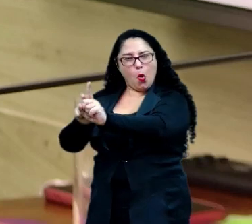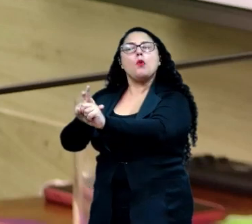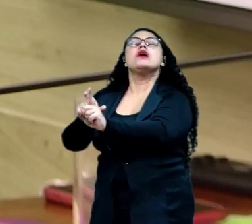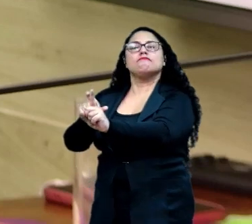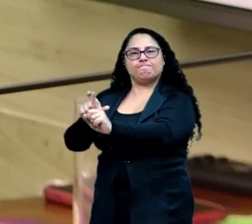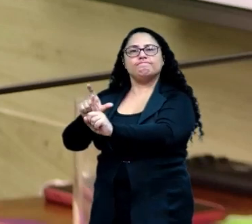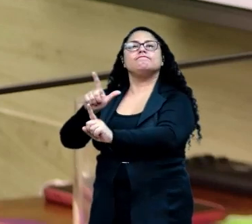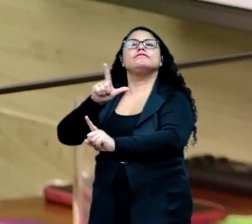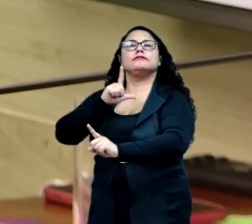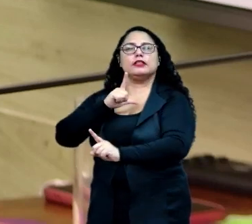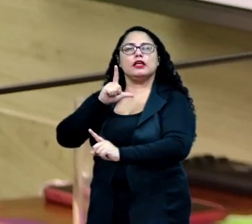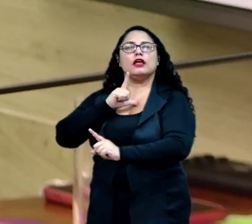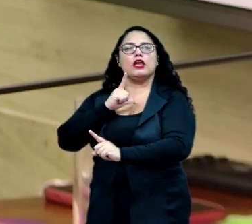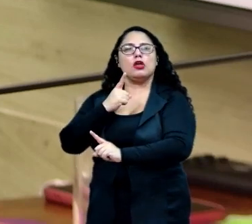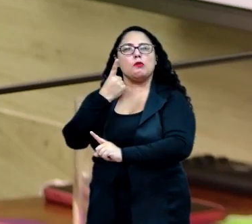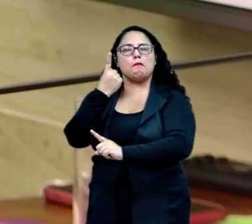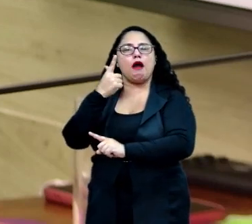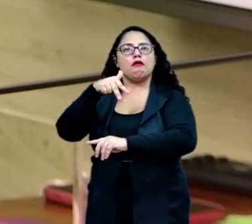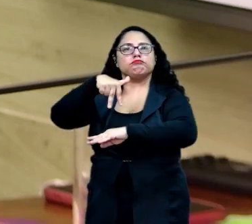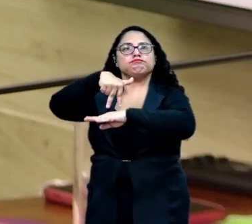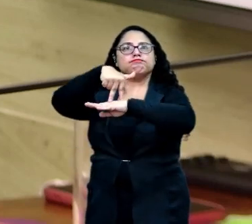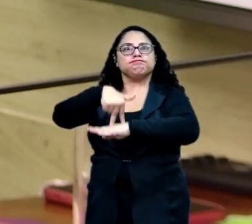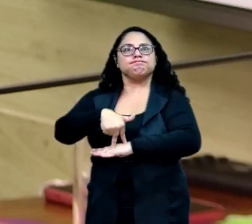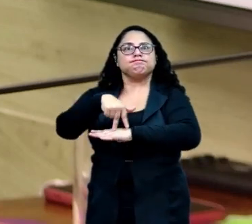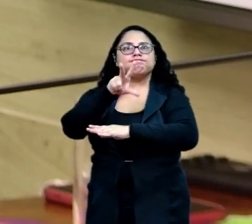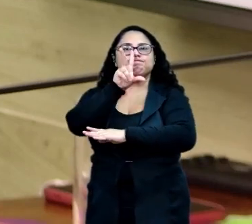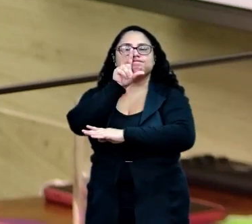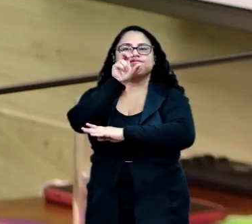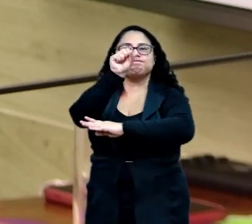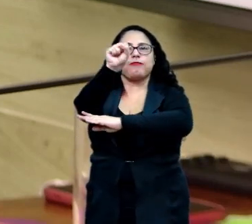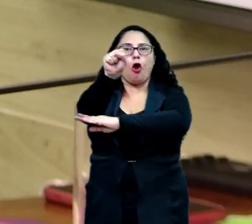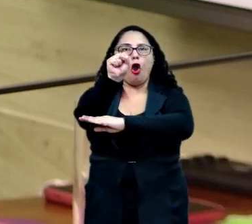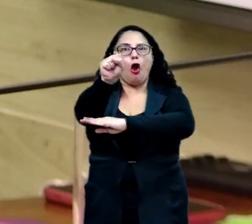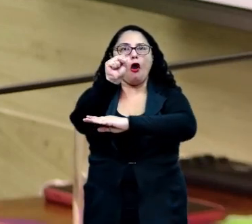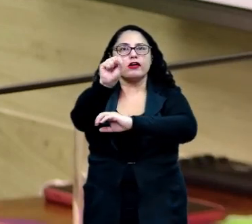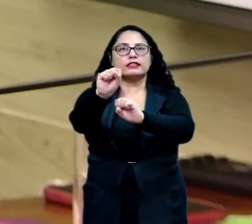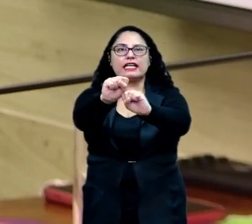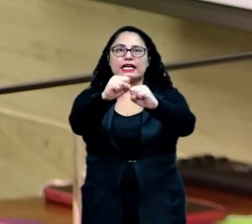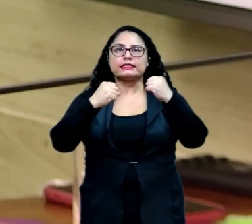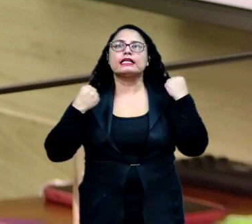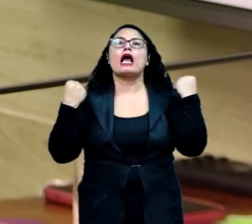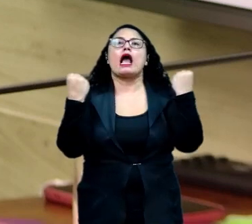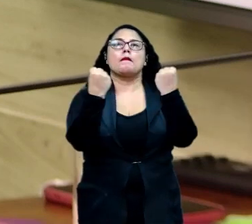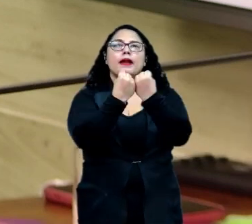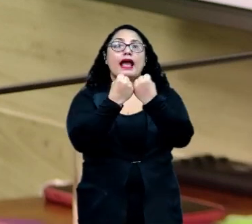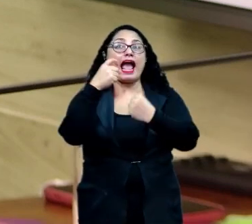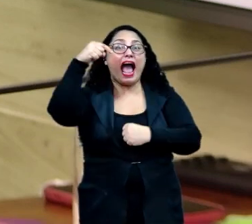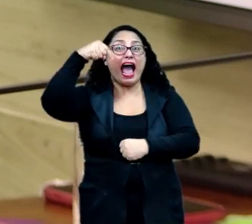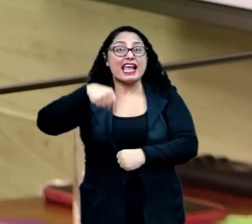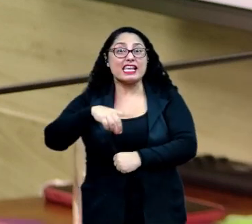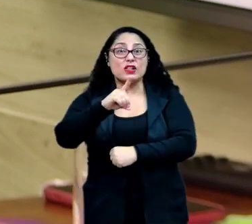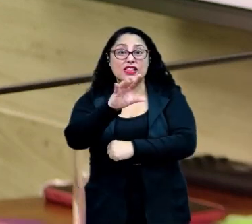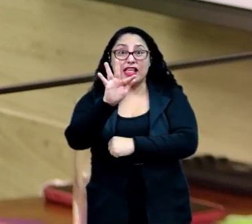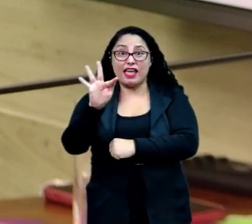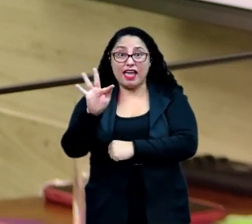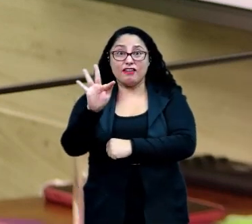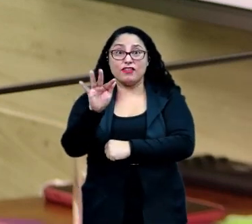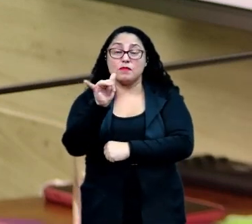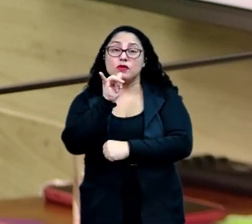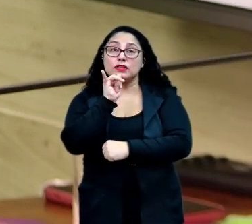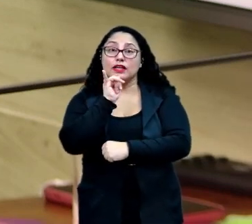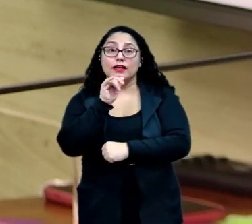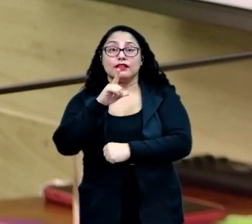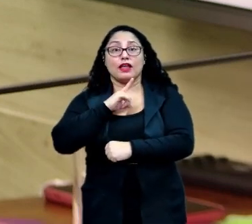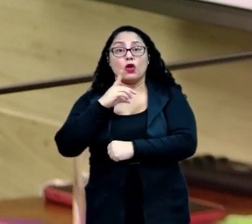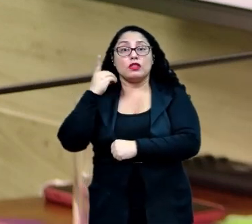elas têm uma presença muito potente nas assembleias. Aqui no Distrito Federal, por exemplo, a gente teve